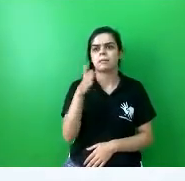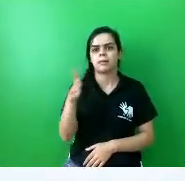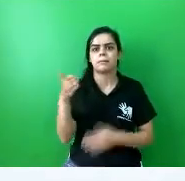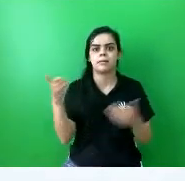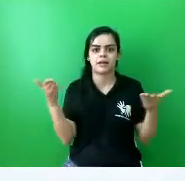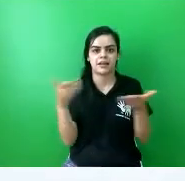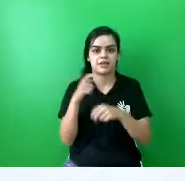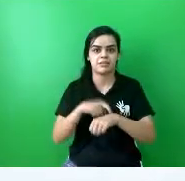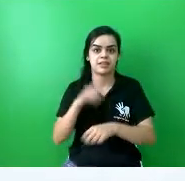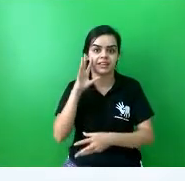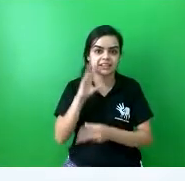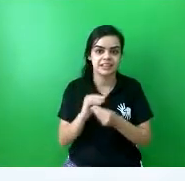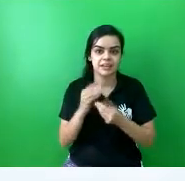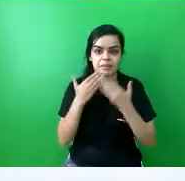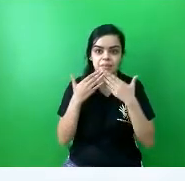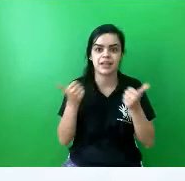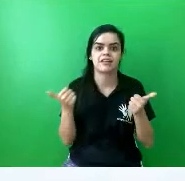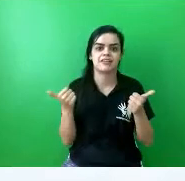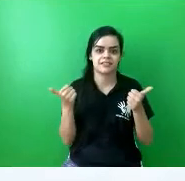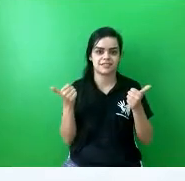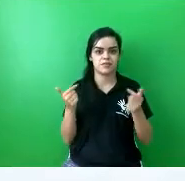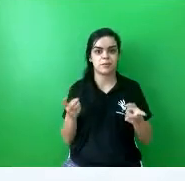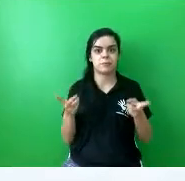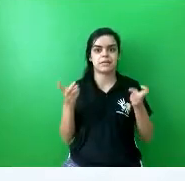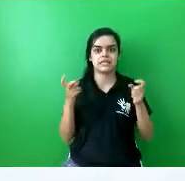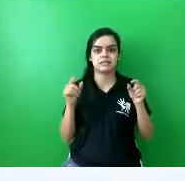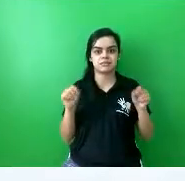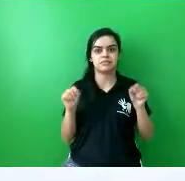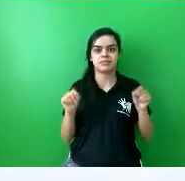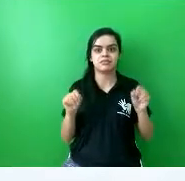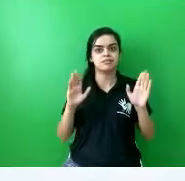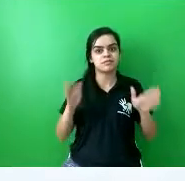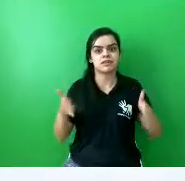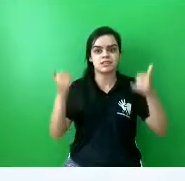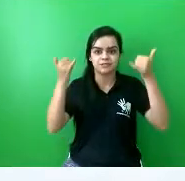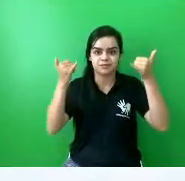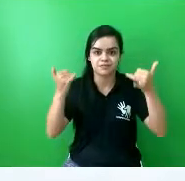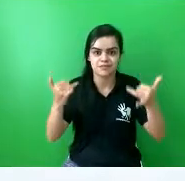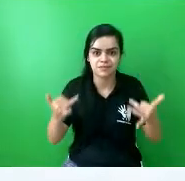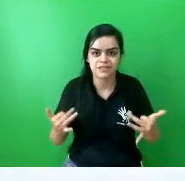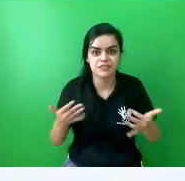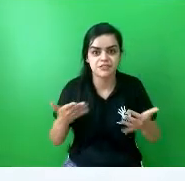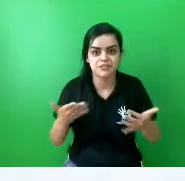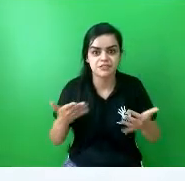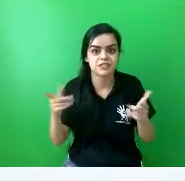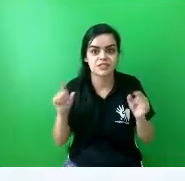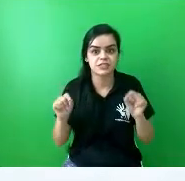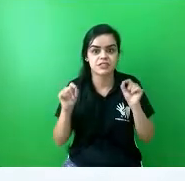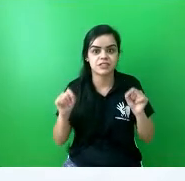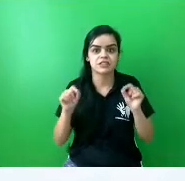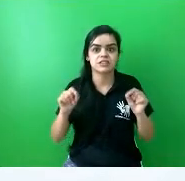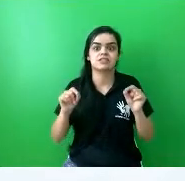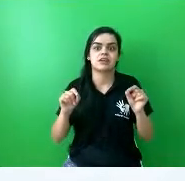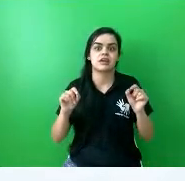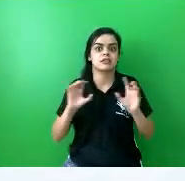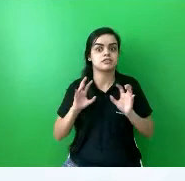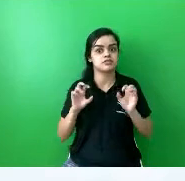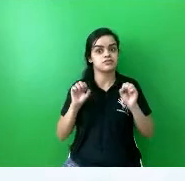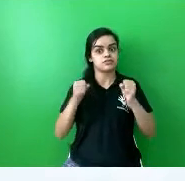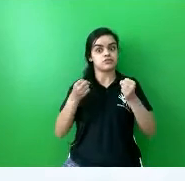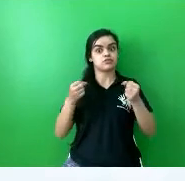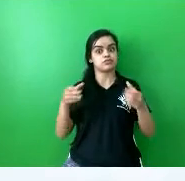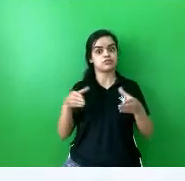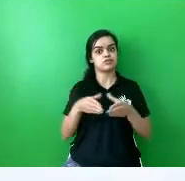agora vão entender melhor, vão perceber que, como disse aqui o Jonas e todos vocês, é um esforço coletivo.